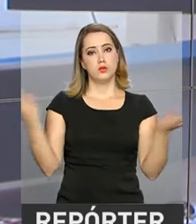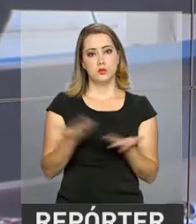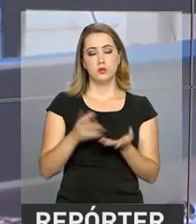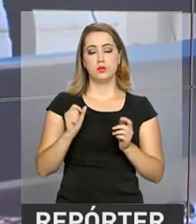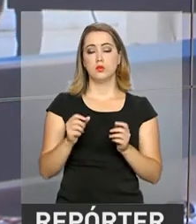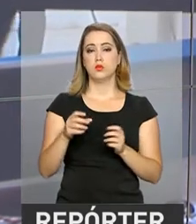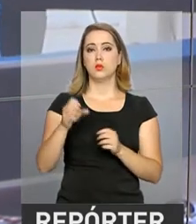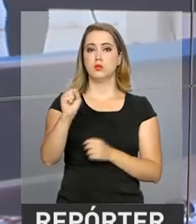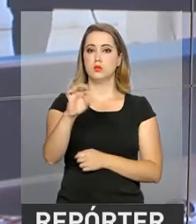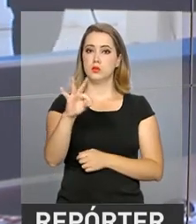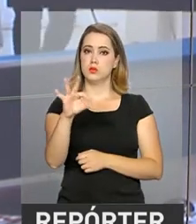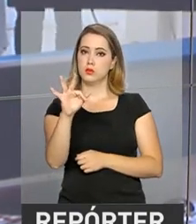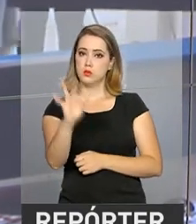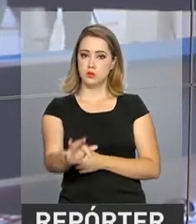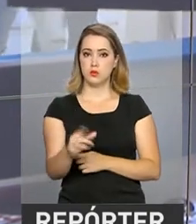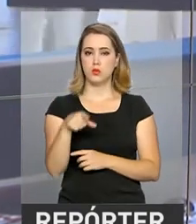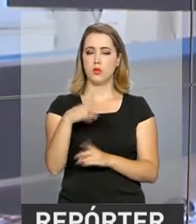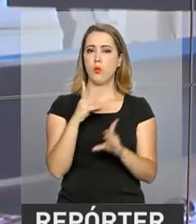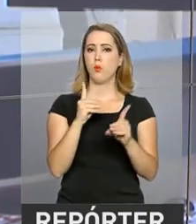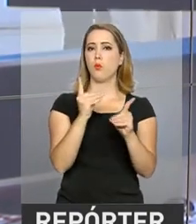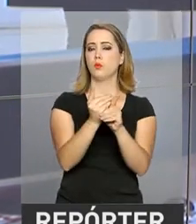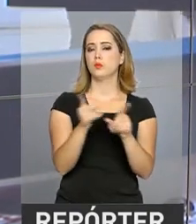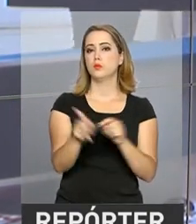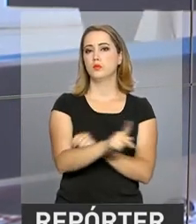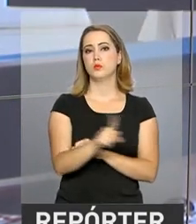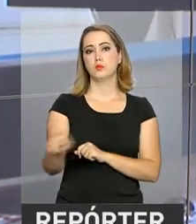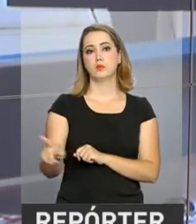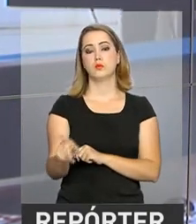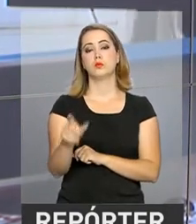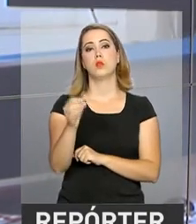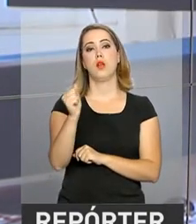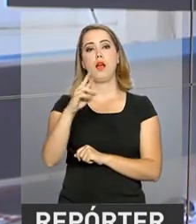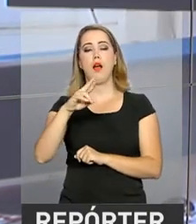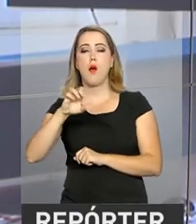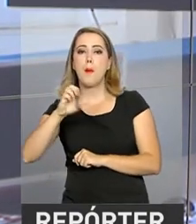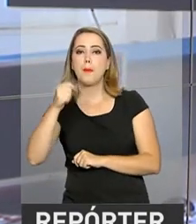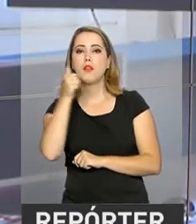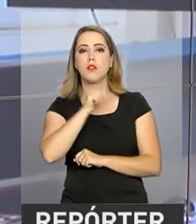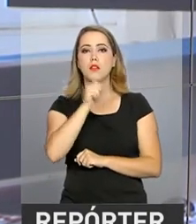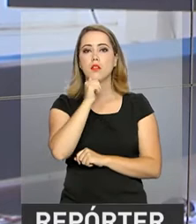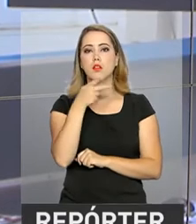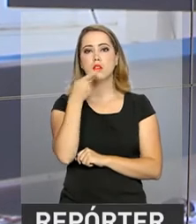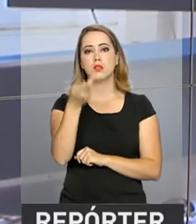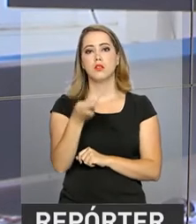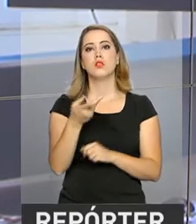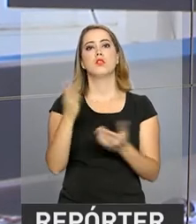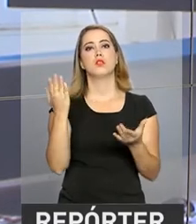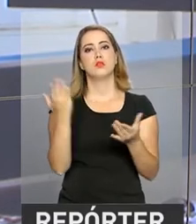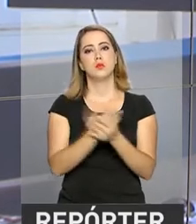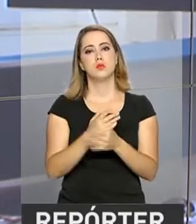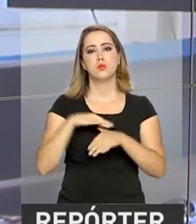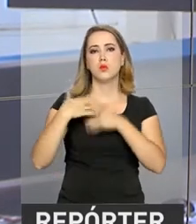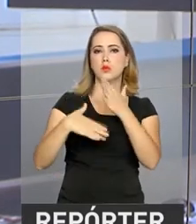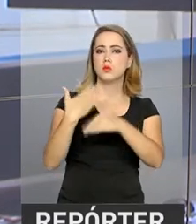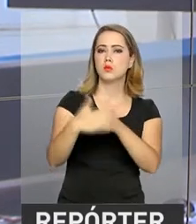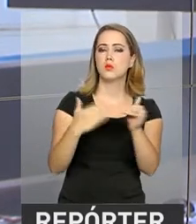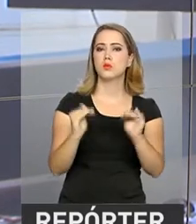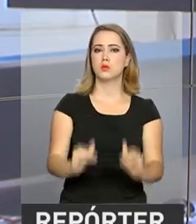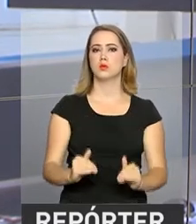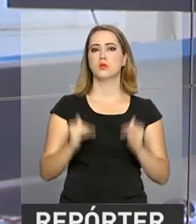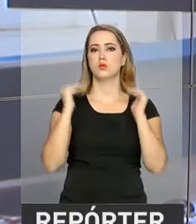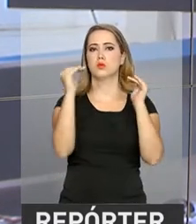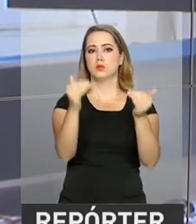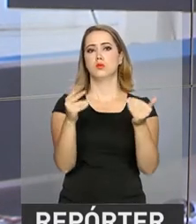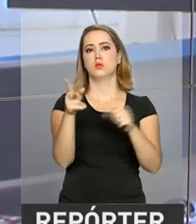supremo tribunal federal ele se encontrou com a presidente ministra cármen lúcia para falar sobre os processos em tramitação na